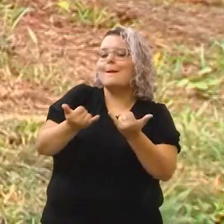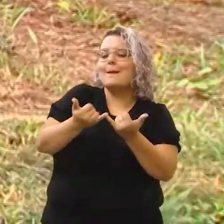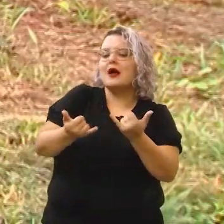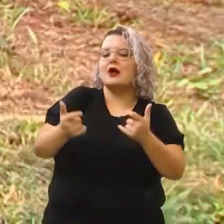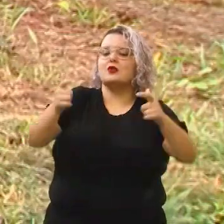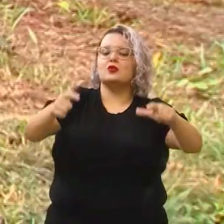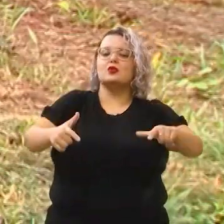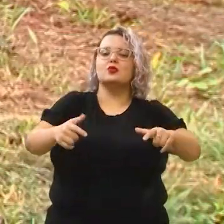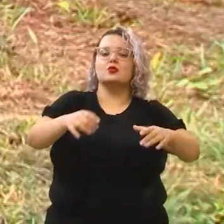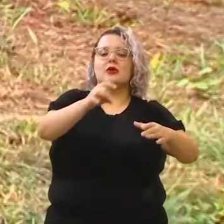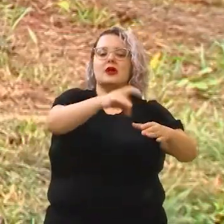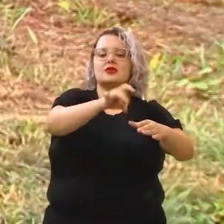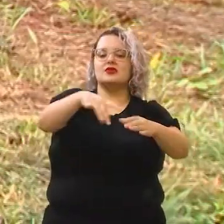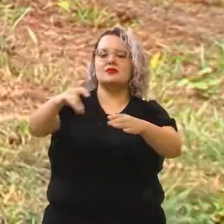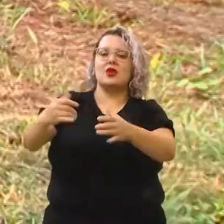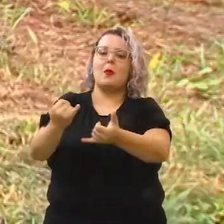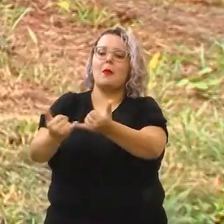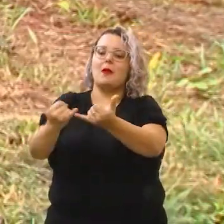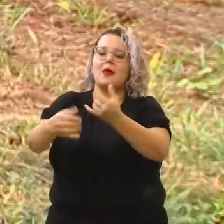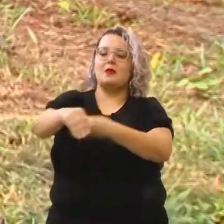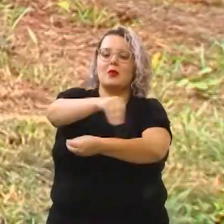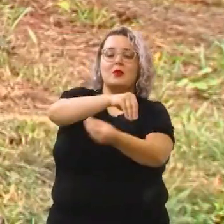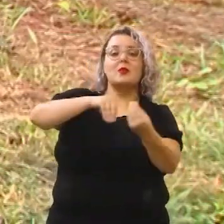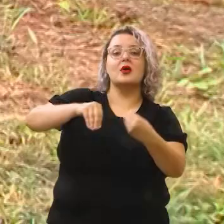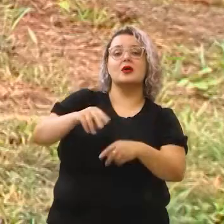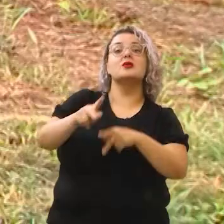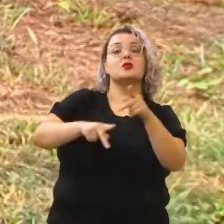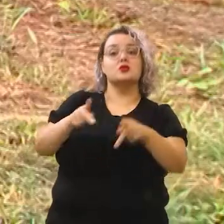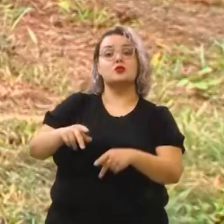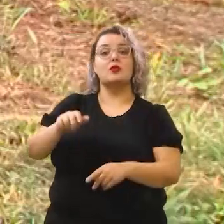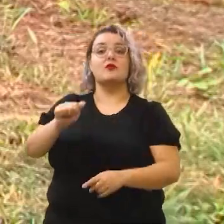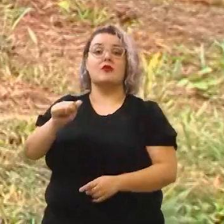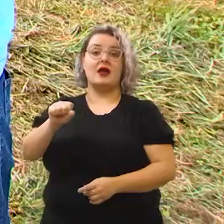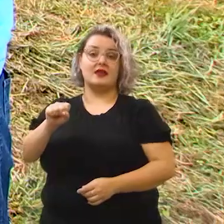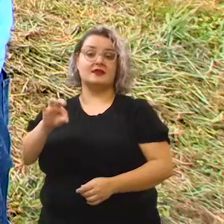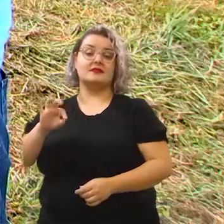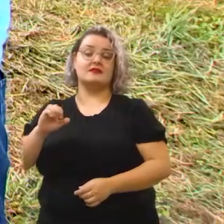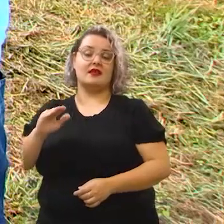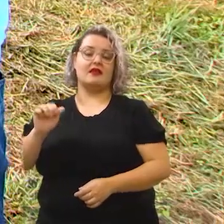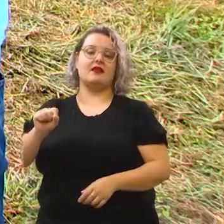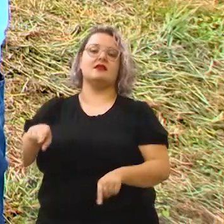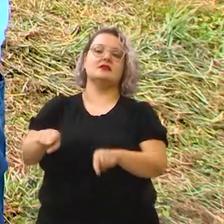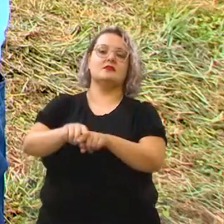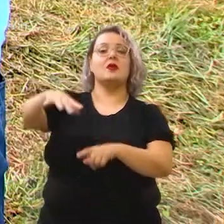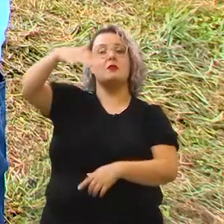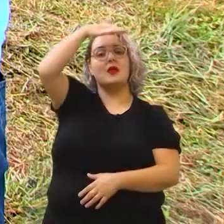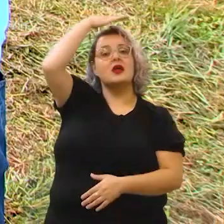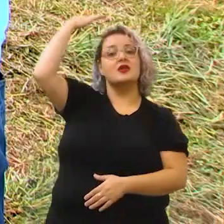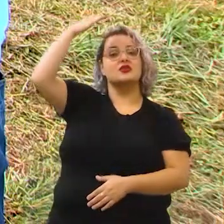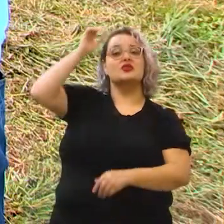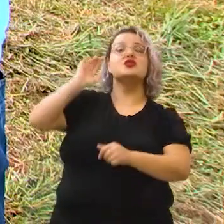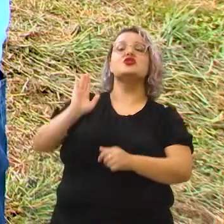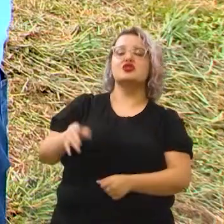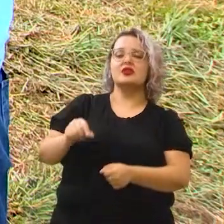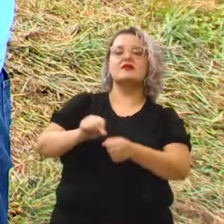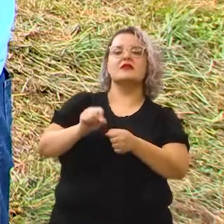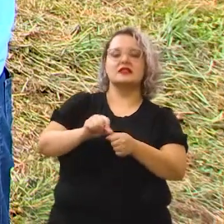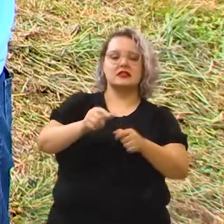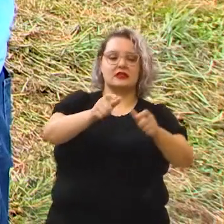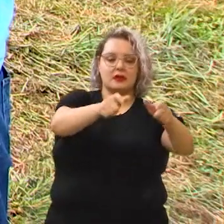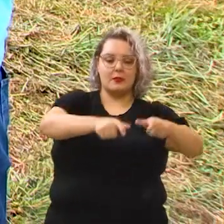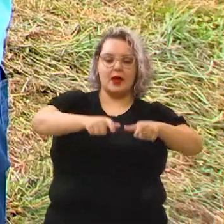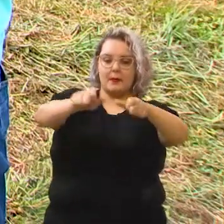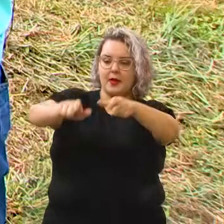parcela, lugar de plantio, né? Então os povos astecas, mexicanos, eles já faziam esses canteiros, essas